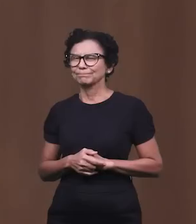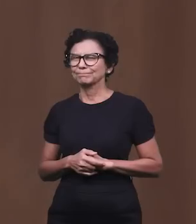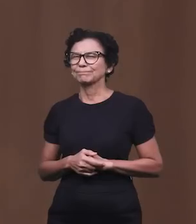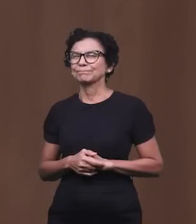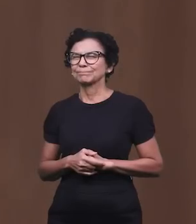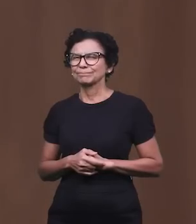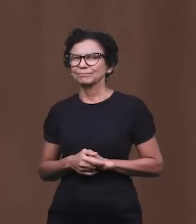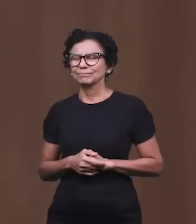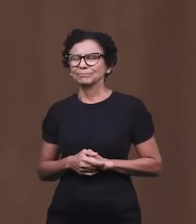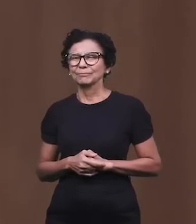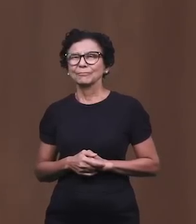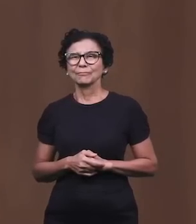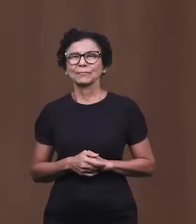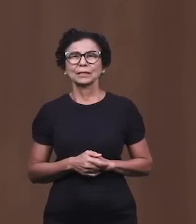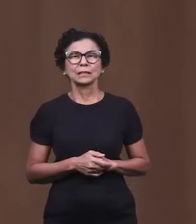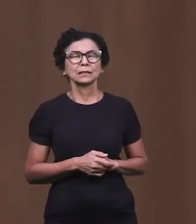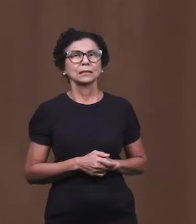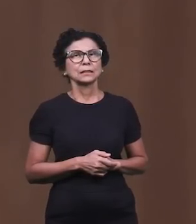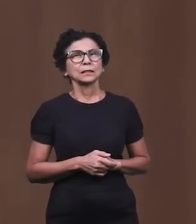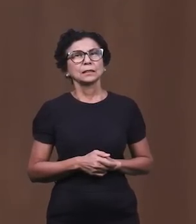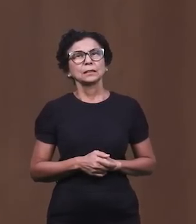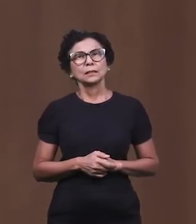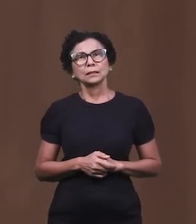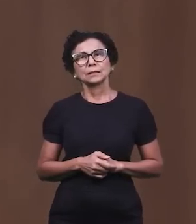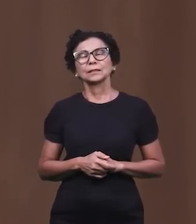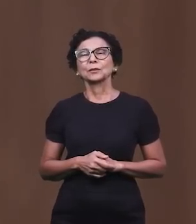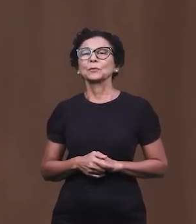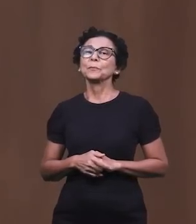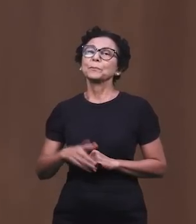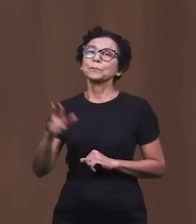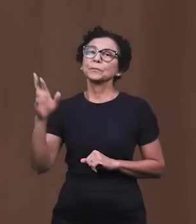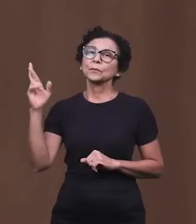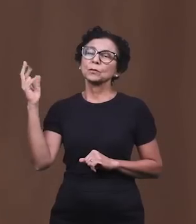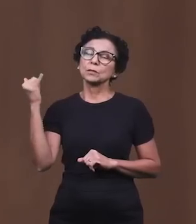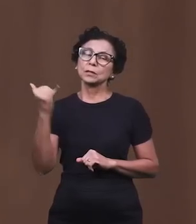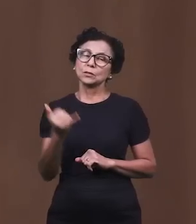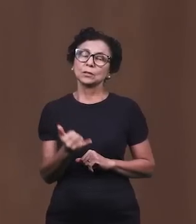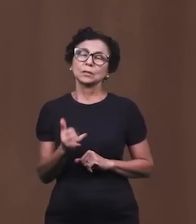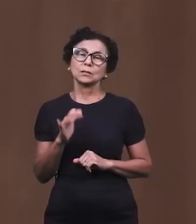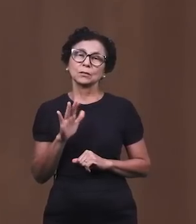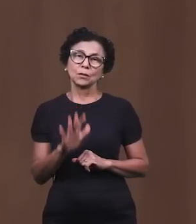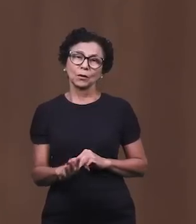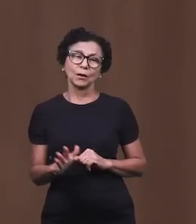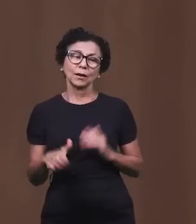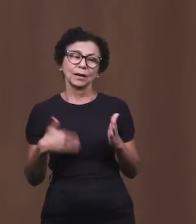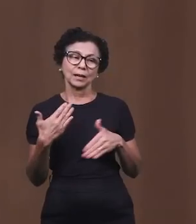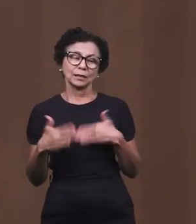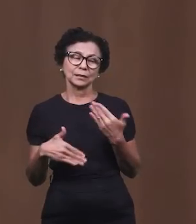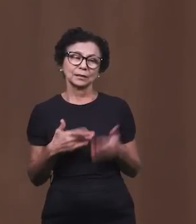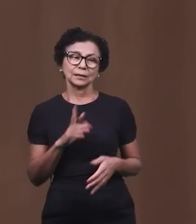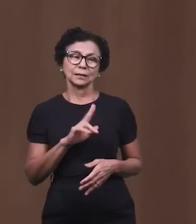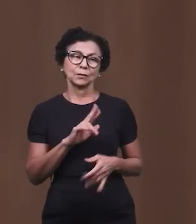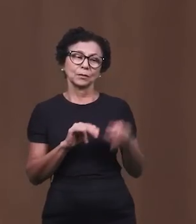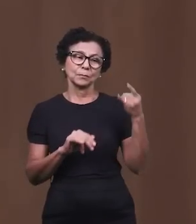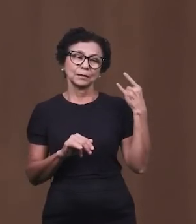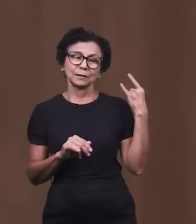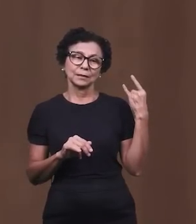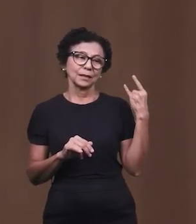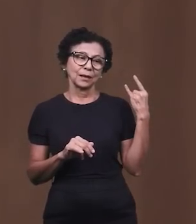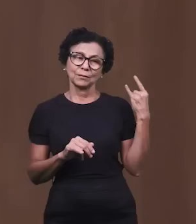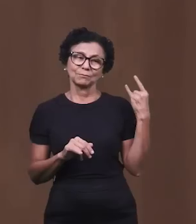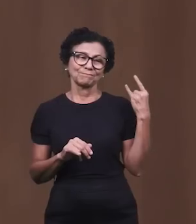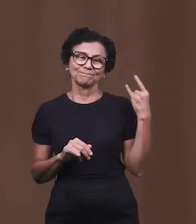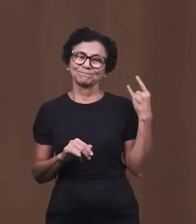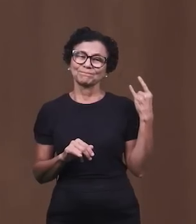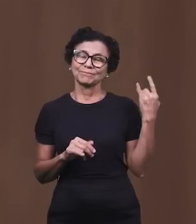Então o Senhor quer dizer, alegria não é esta, alegria é a alegria do Senhor. E aquele jovem, naturalmente, que está claro aí